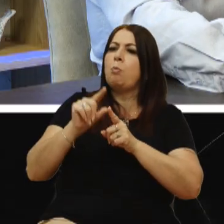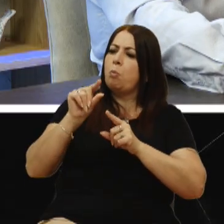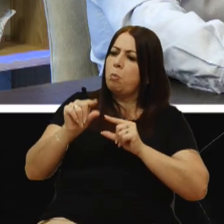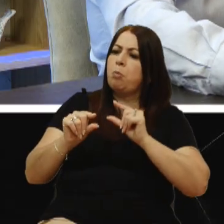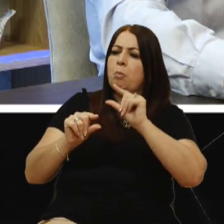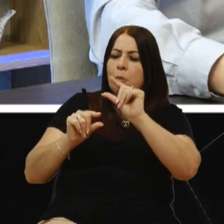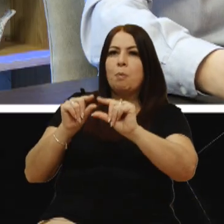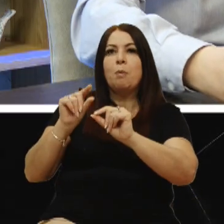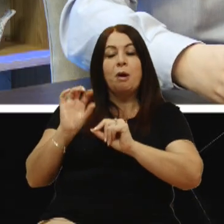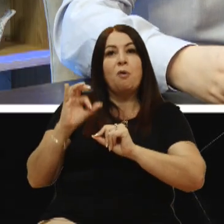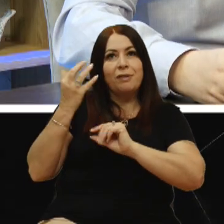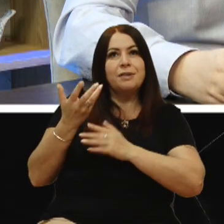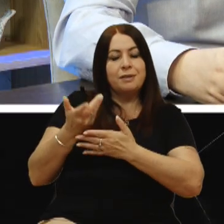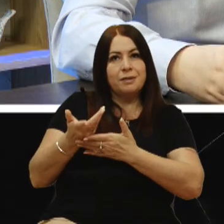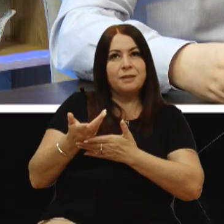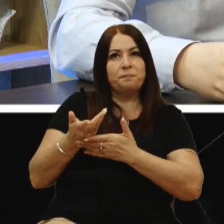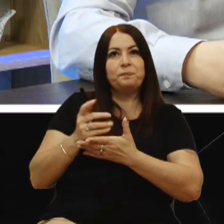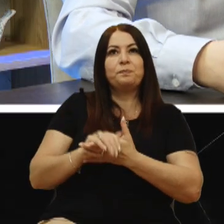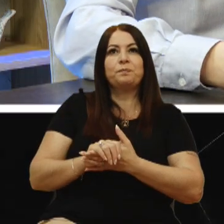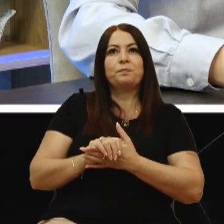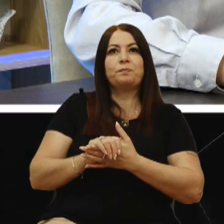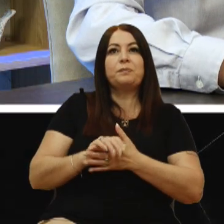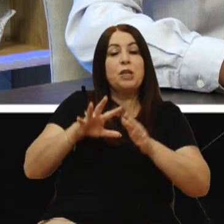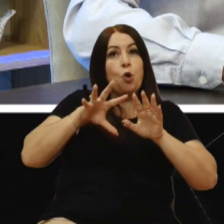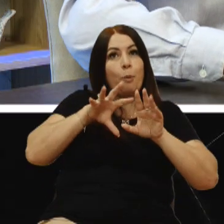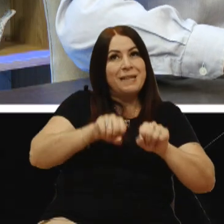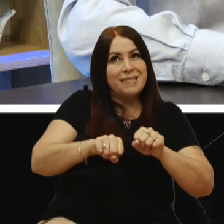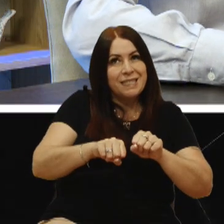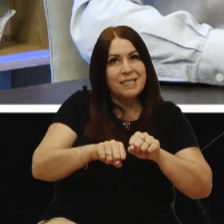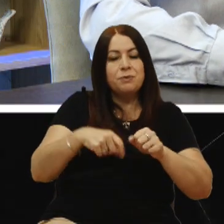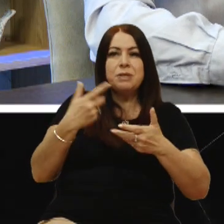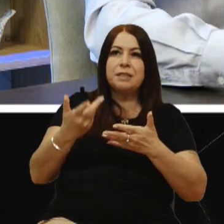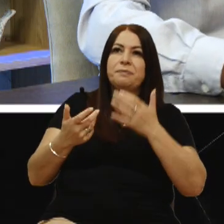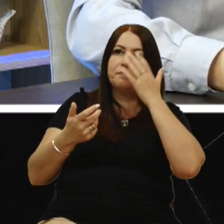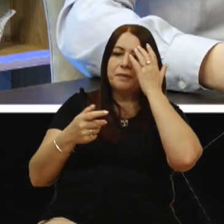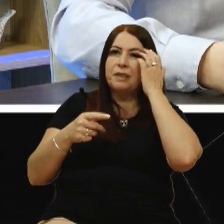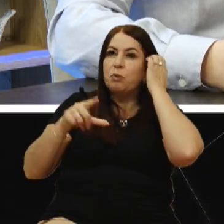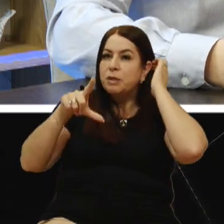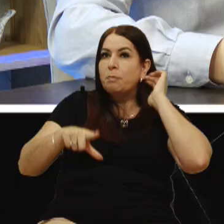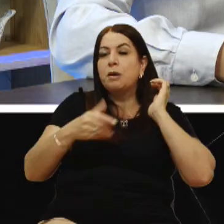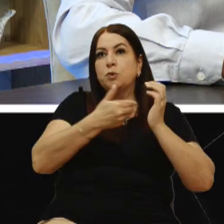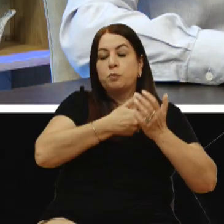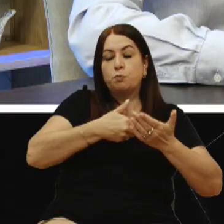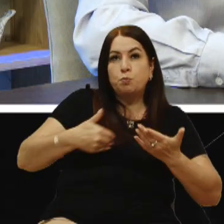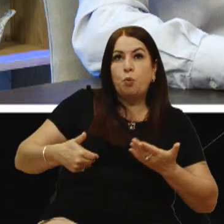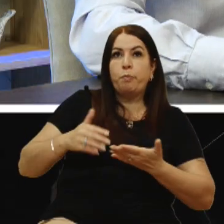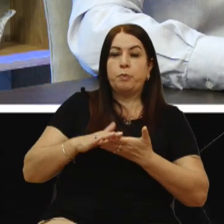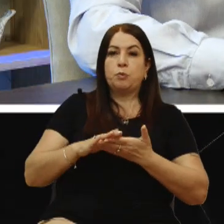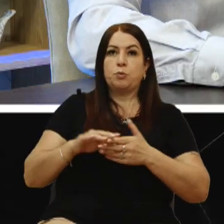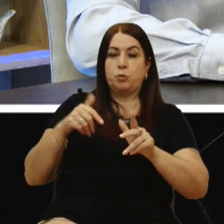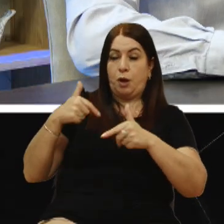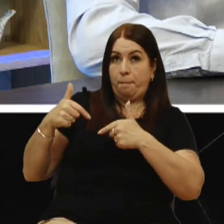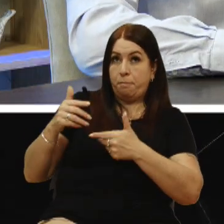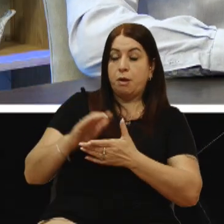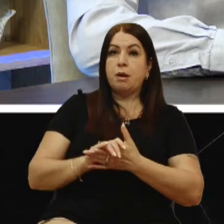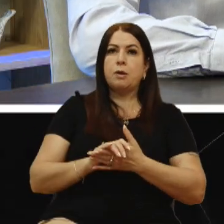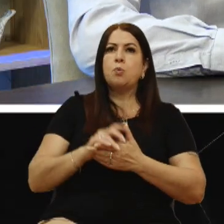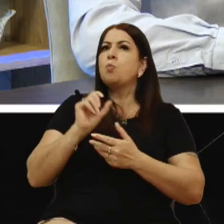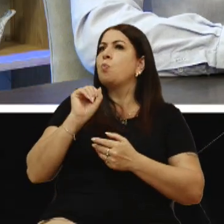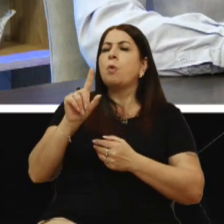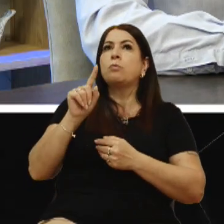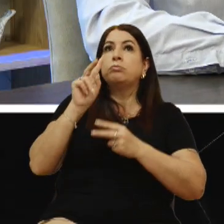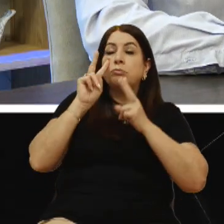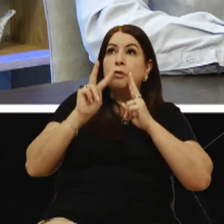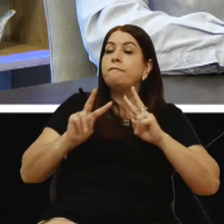está acontecendo a ocupação, né, com espaços públicos, com serviços. Qual que é a sua